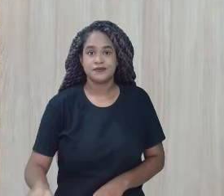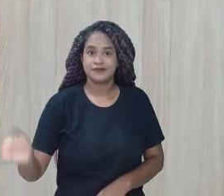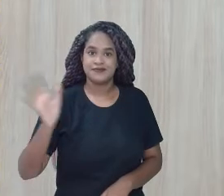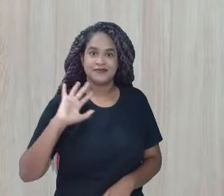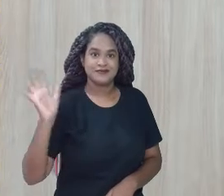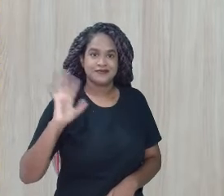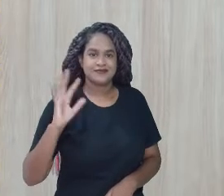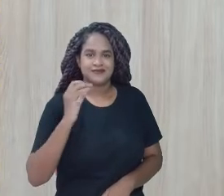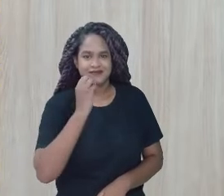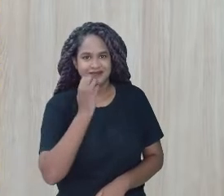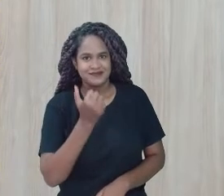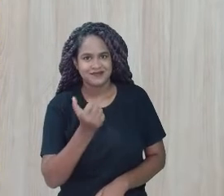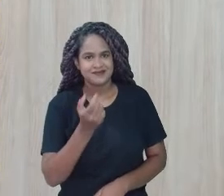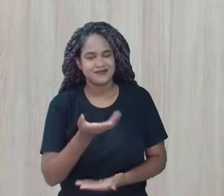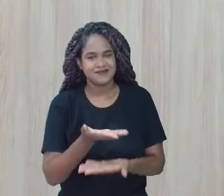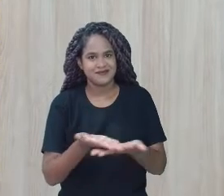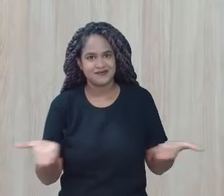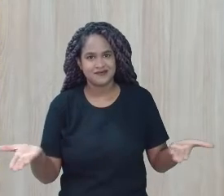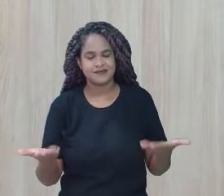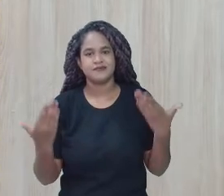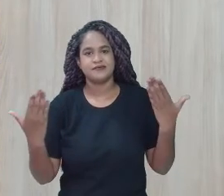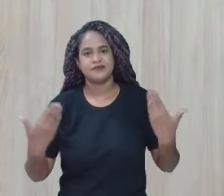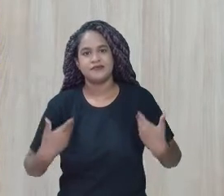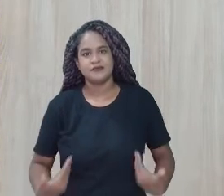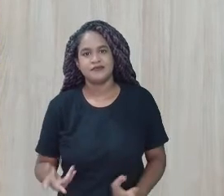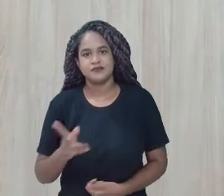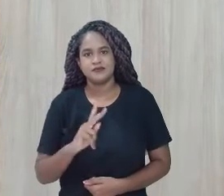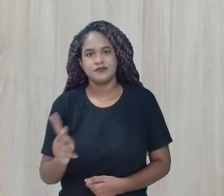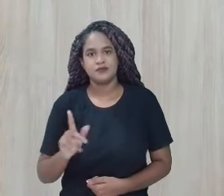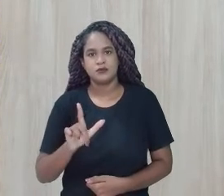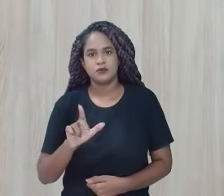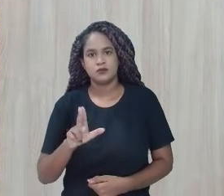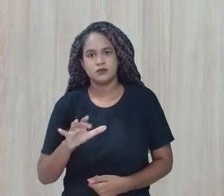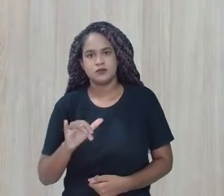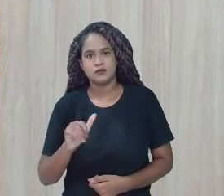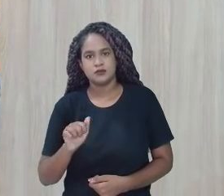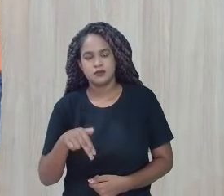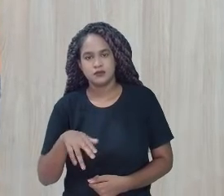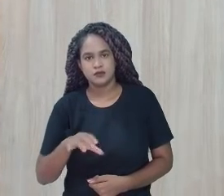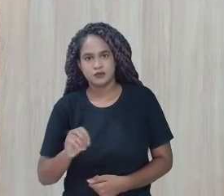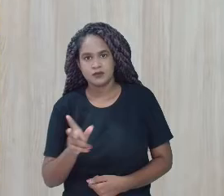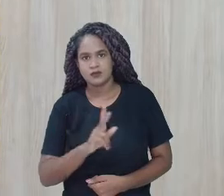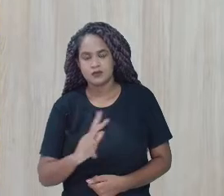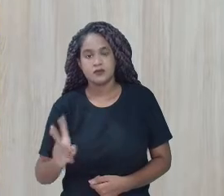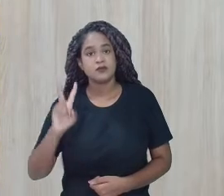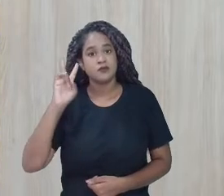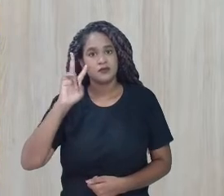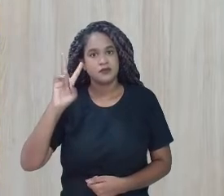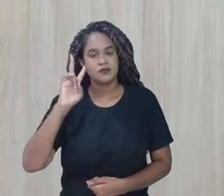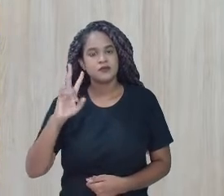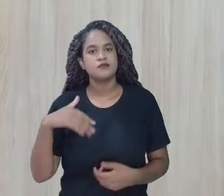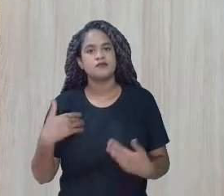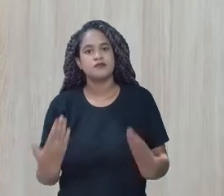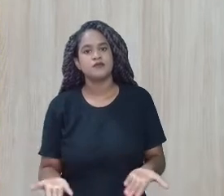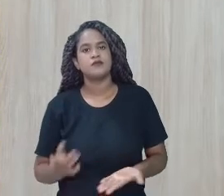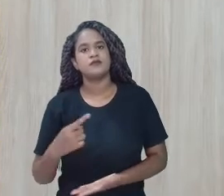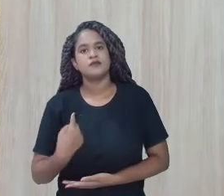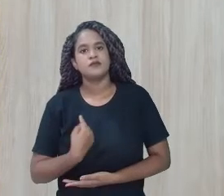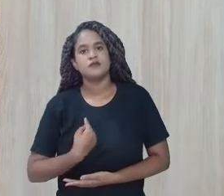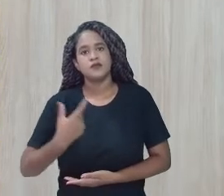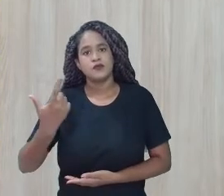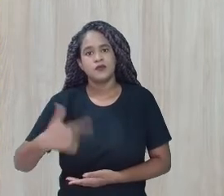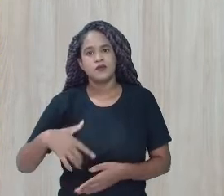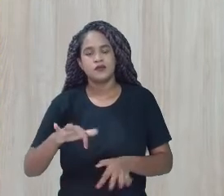Olá pessoal, tudo bom com vocês? Eu sou o professor Luciano Júnior, professor de História. Nós vamos para mais uma aula